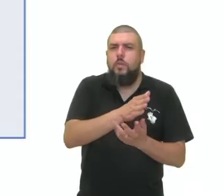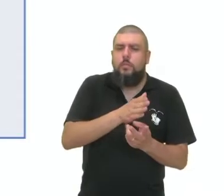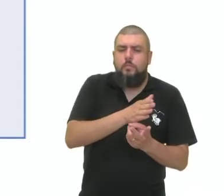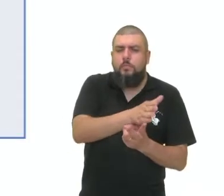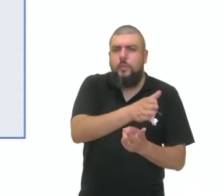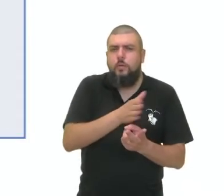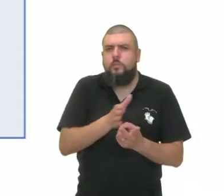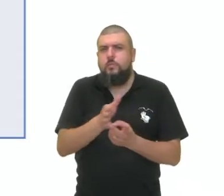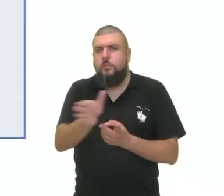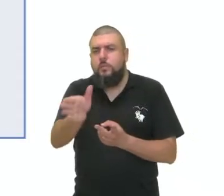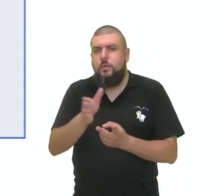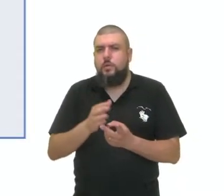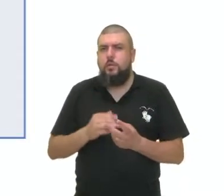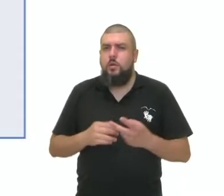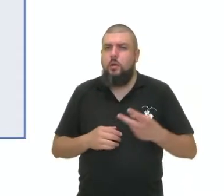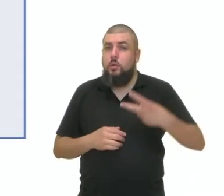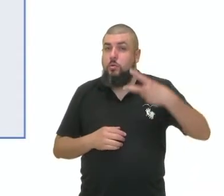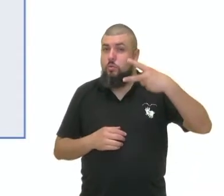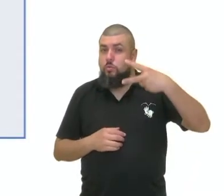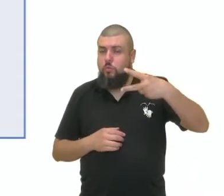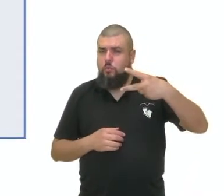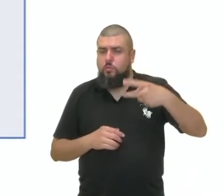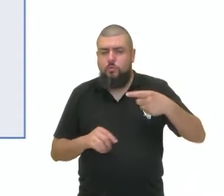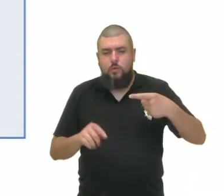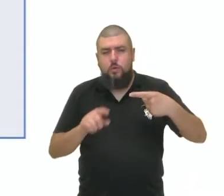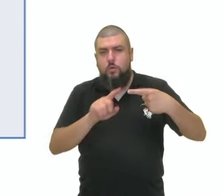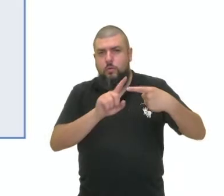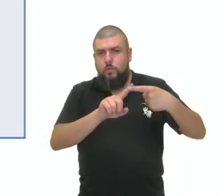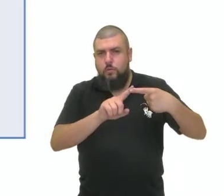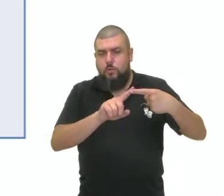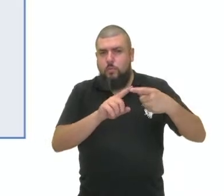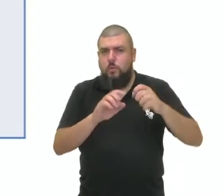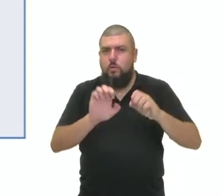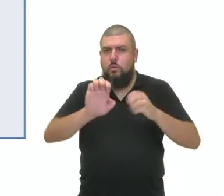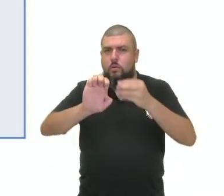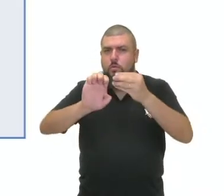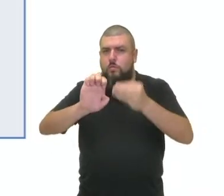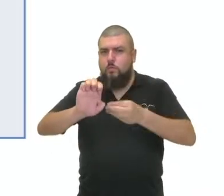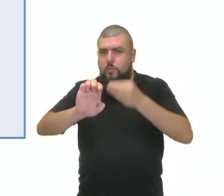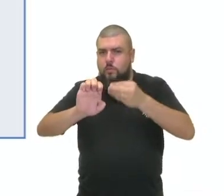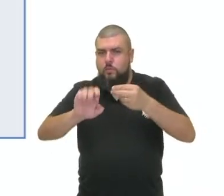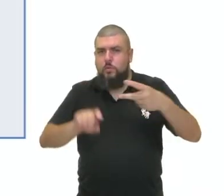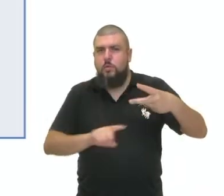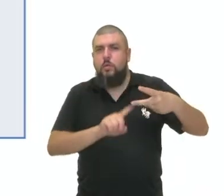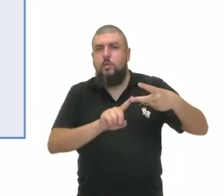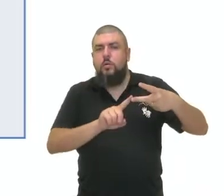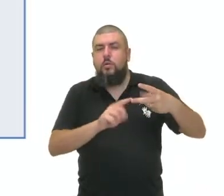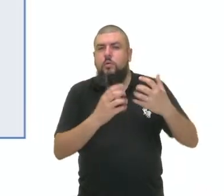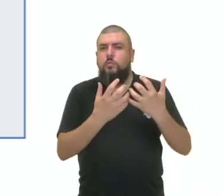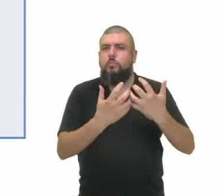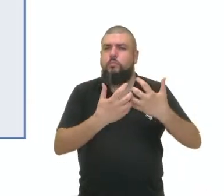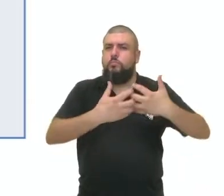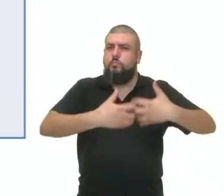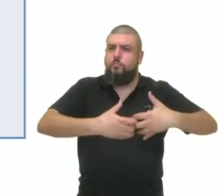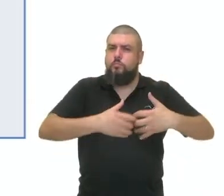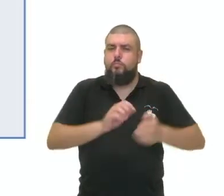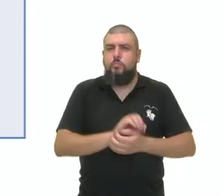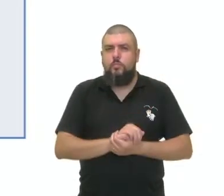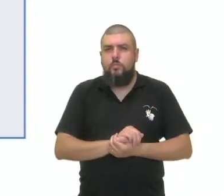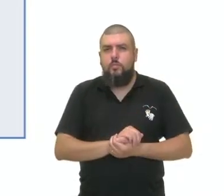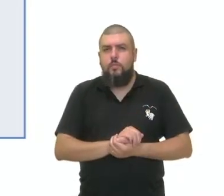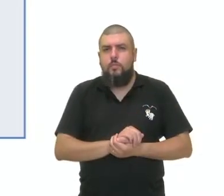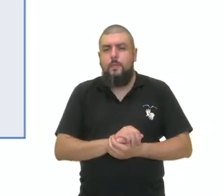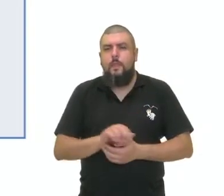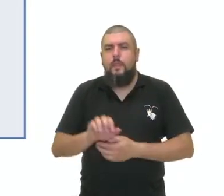que correntes são essas. Então, aqui nós temos o empirismo e o racionalismo. O empirismo vem do